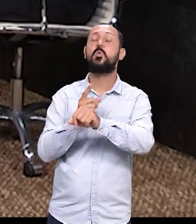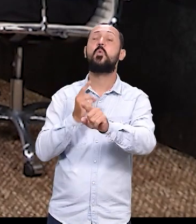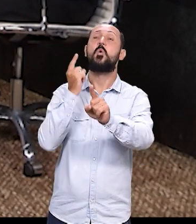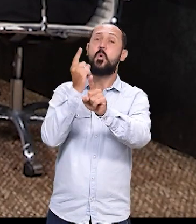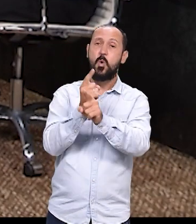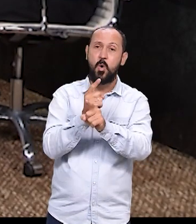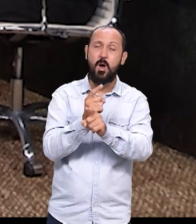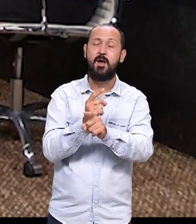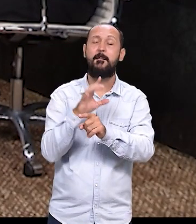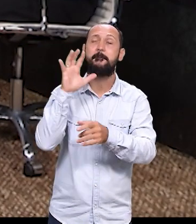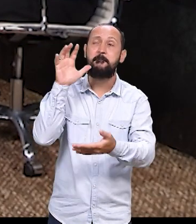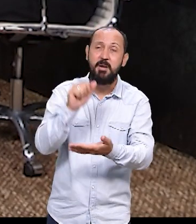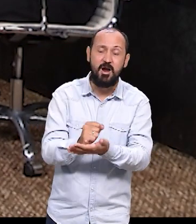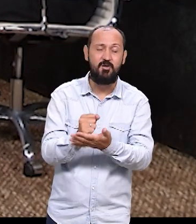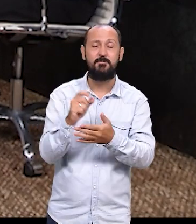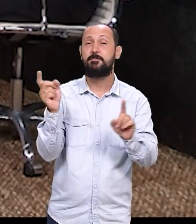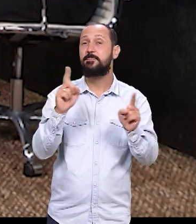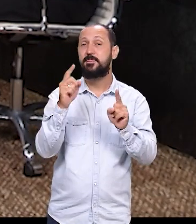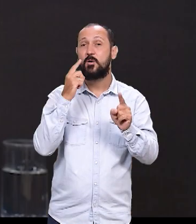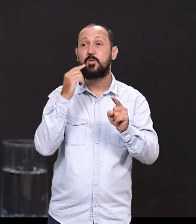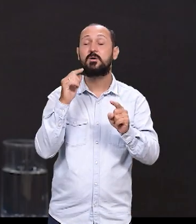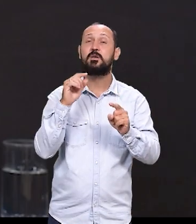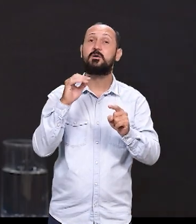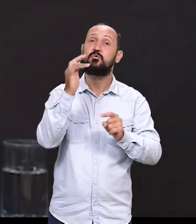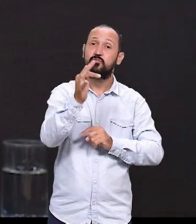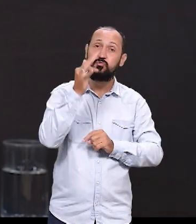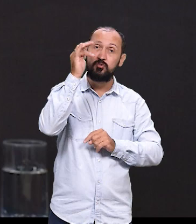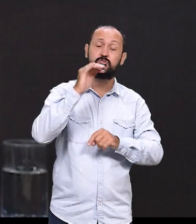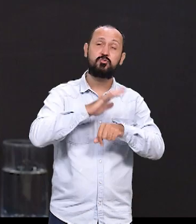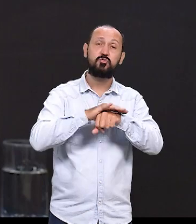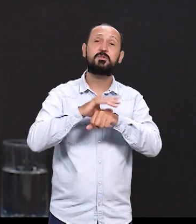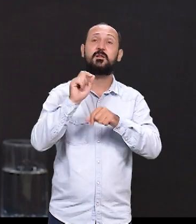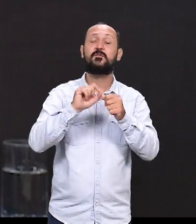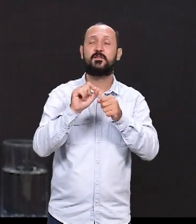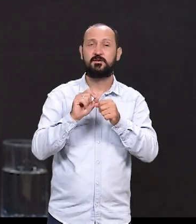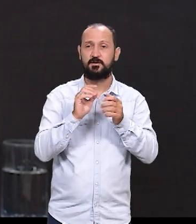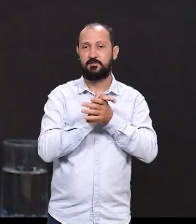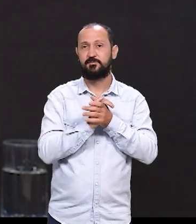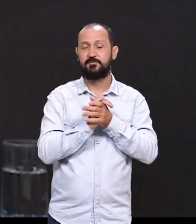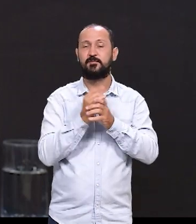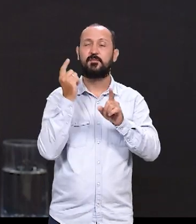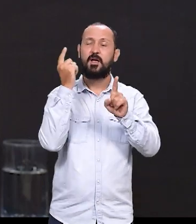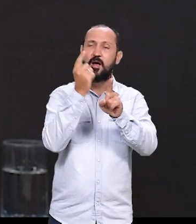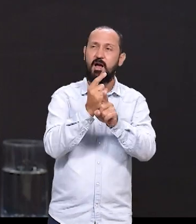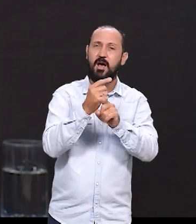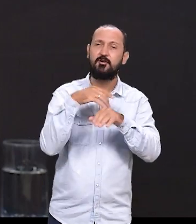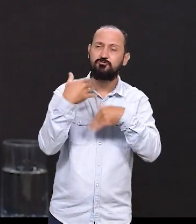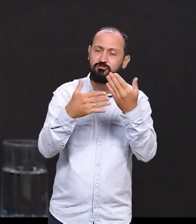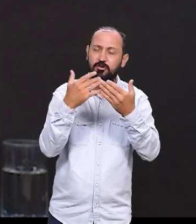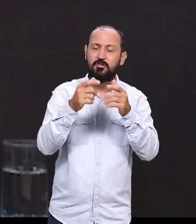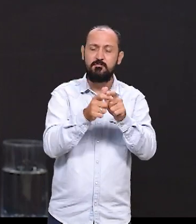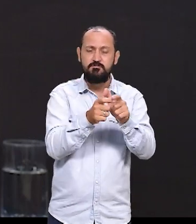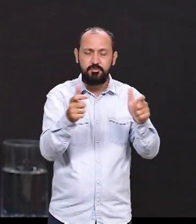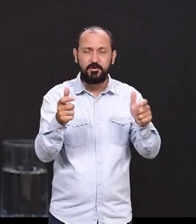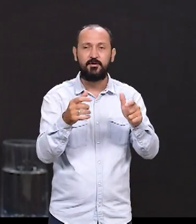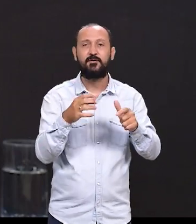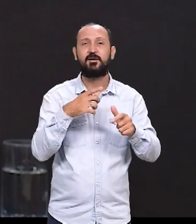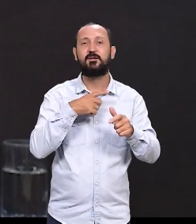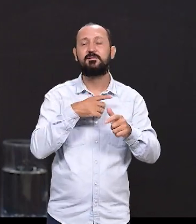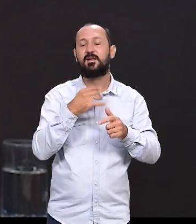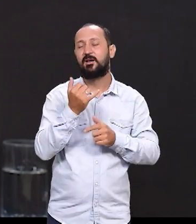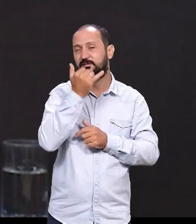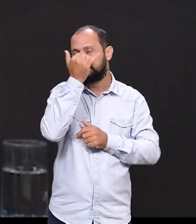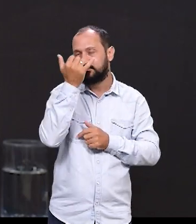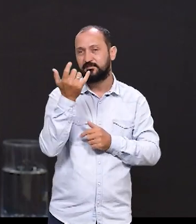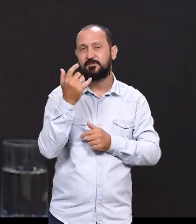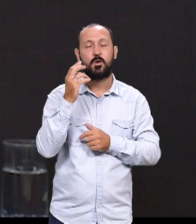aquilo ali não foi porque a gente buscou que acabou achando que aquilo ali ia aparecer na forma avançada porque ela não fazia prevenção e aparecer na forma avançada